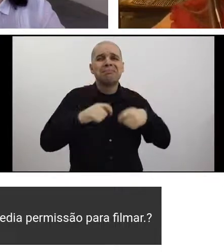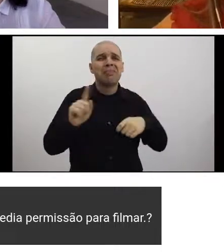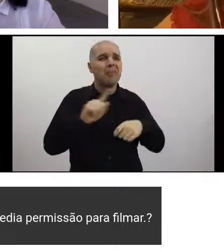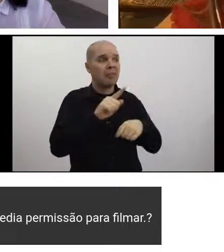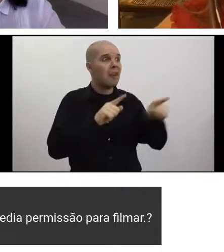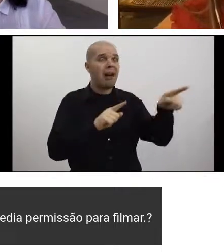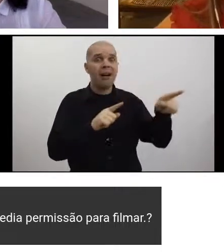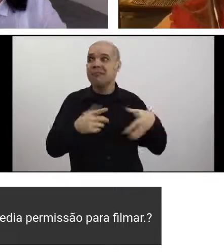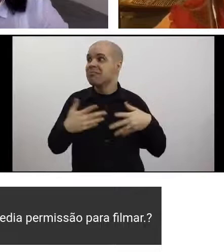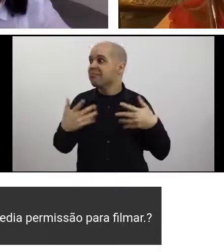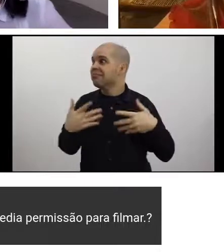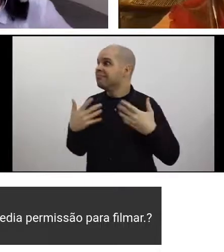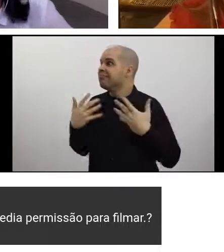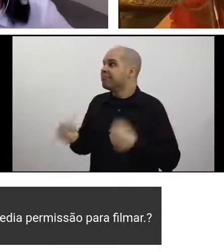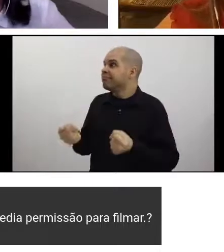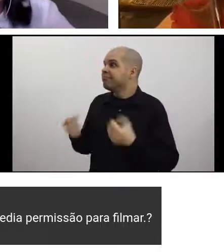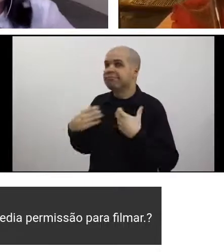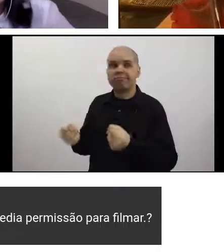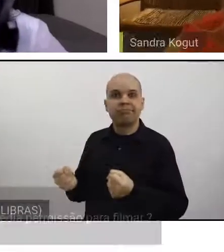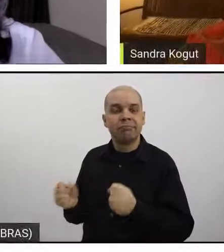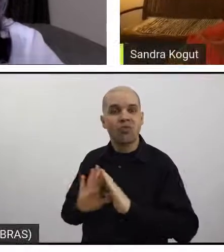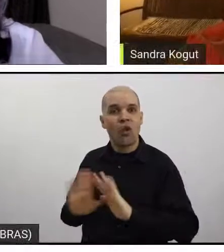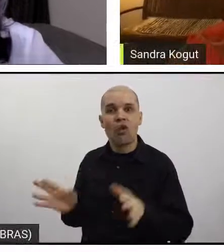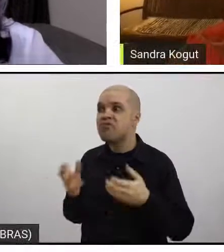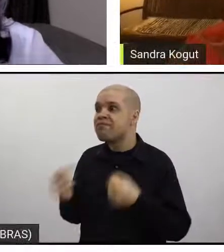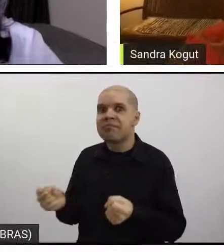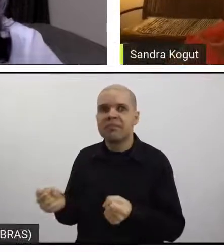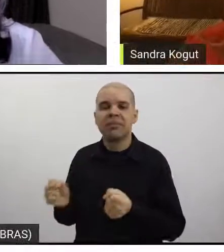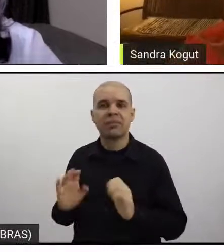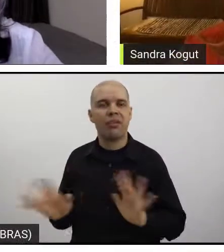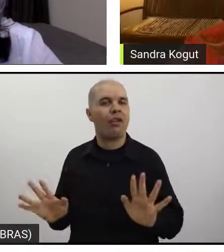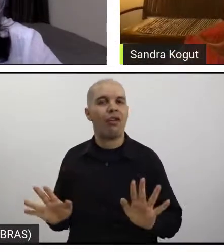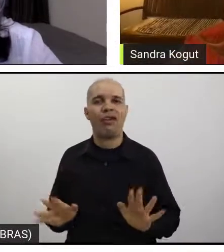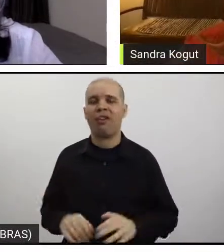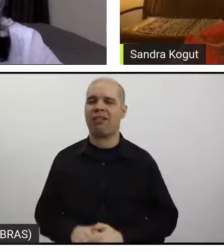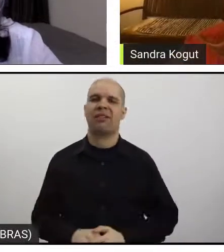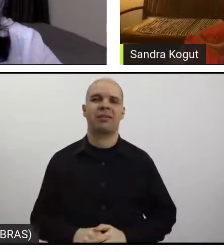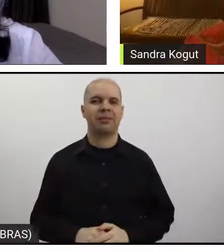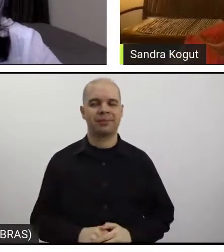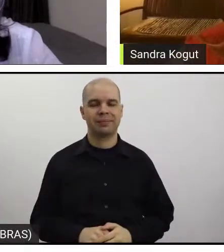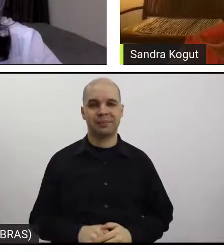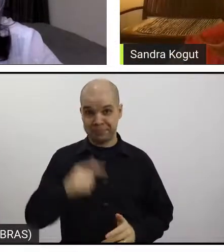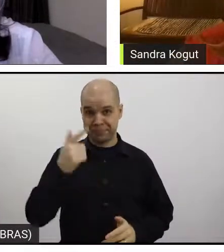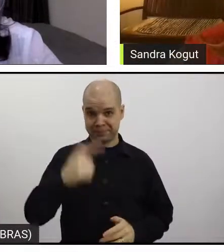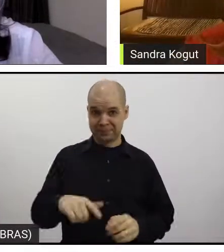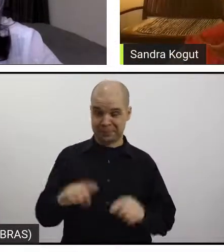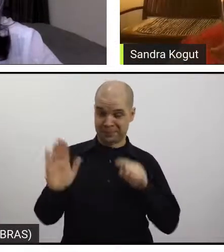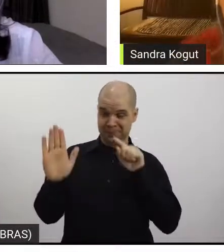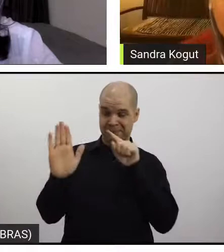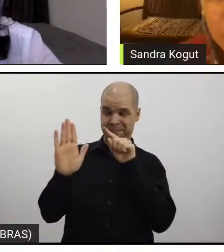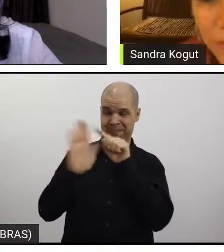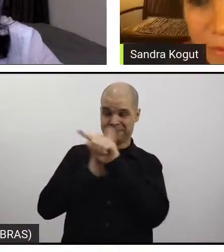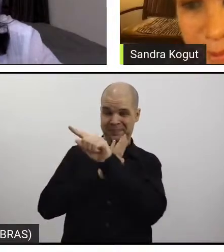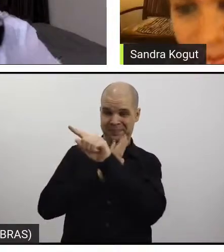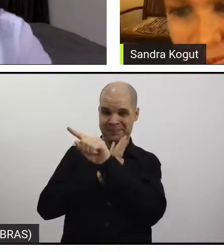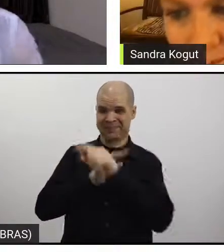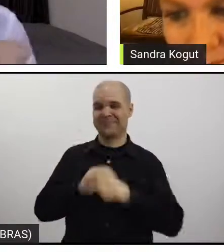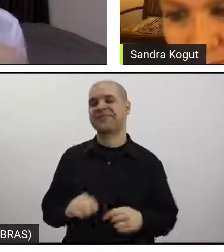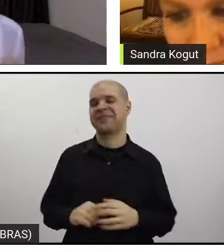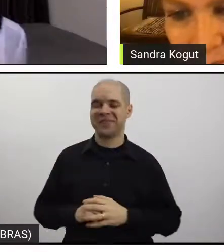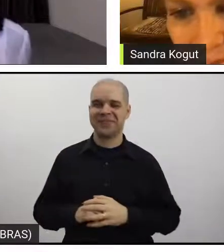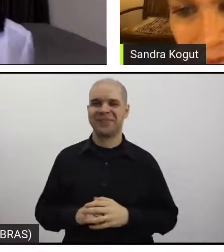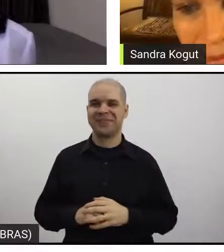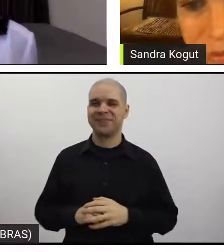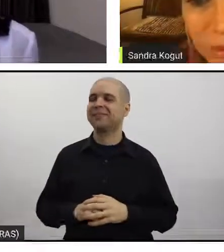pessoas. E tem mais uma pergunta aqui, Sandra, agora que a gente entrou para essa para as perguntas,